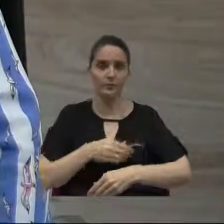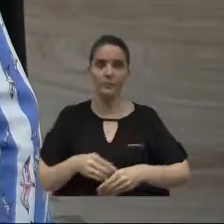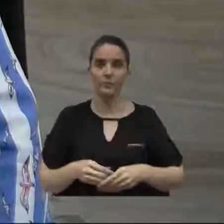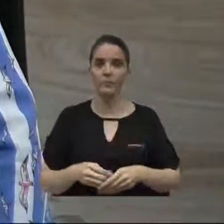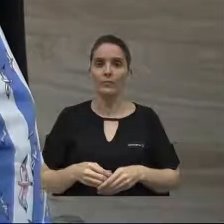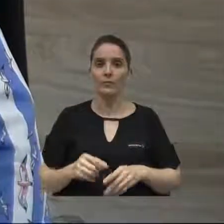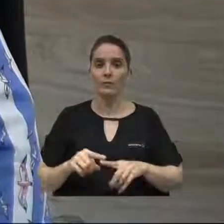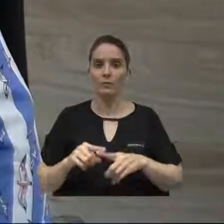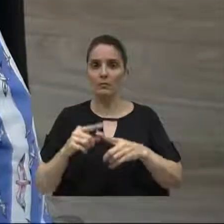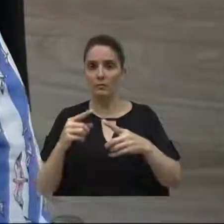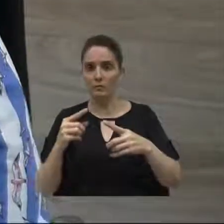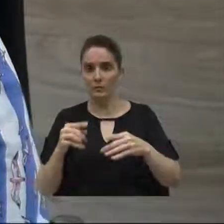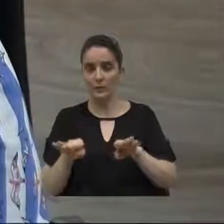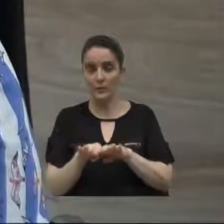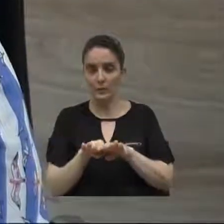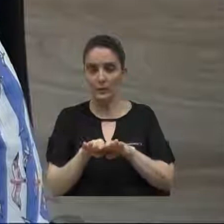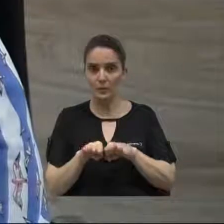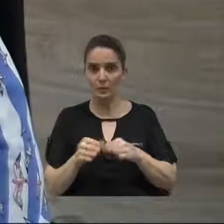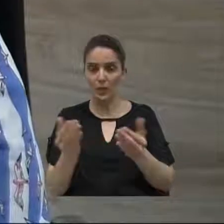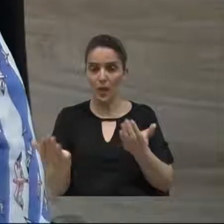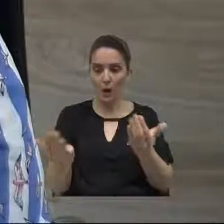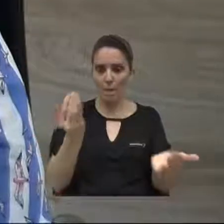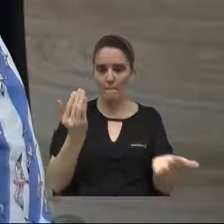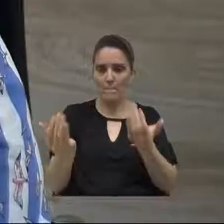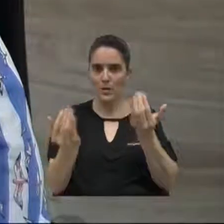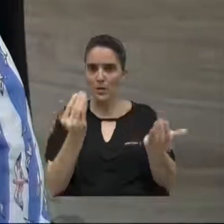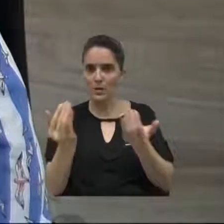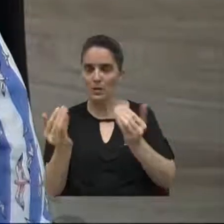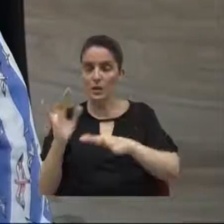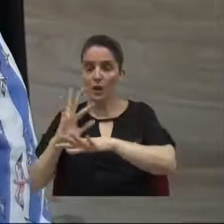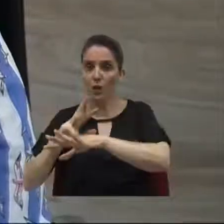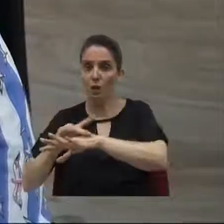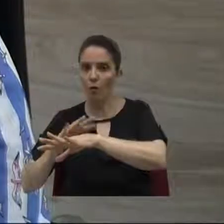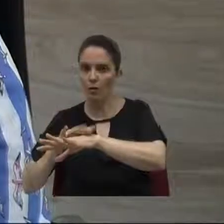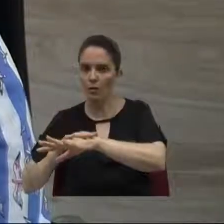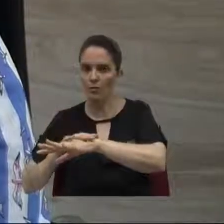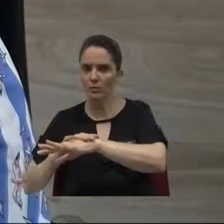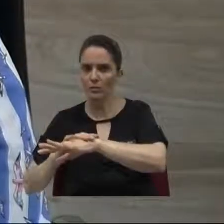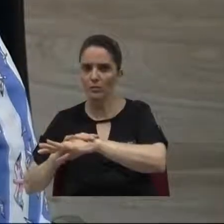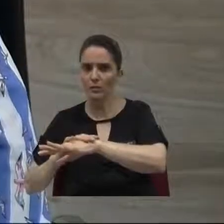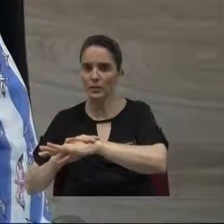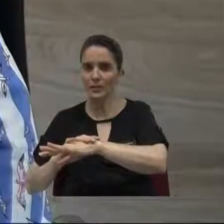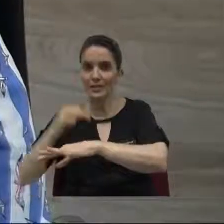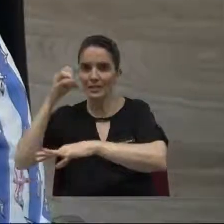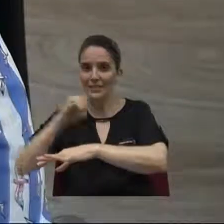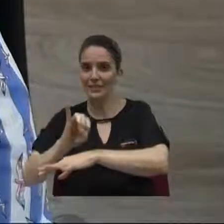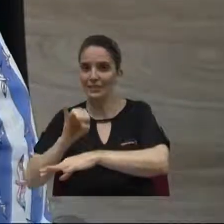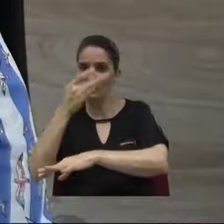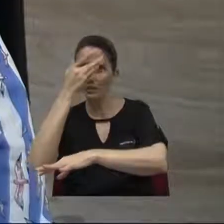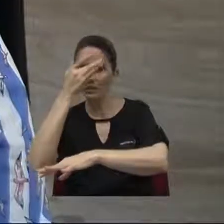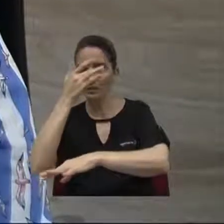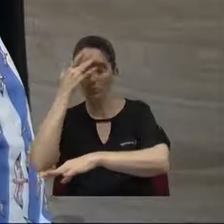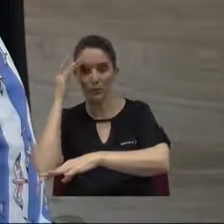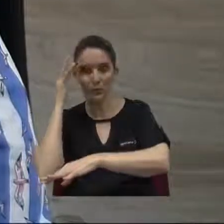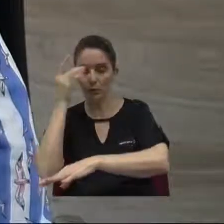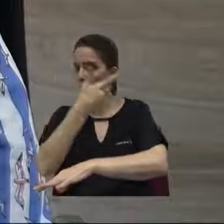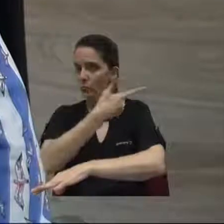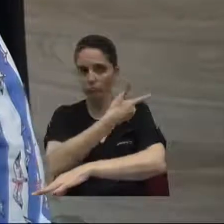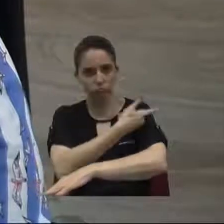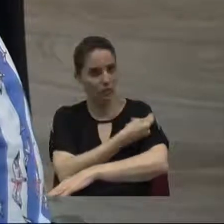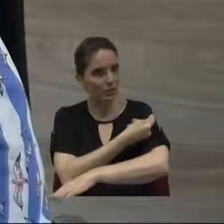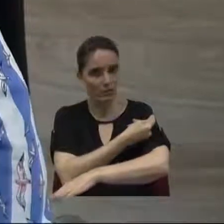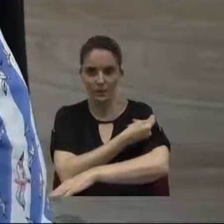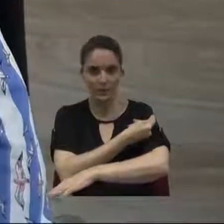da complicação da doença, de que a criança não for vacinada, a complicação com a